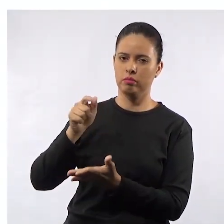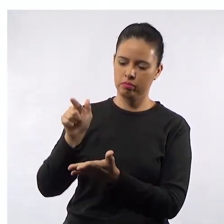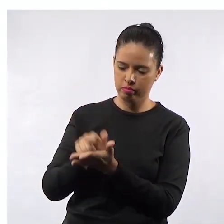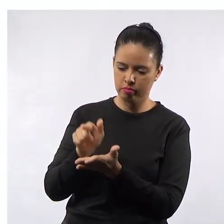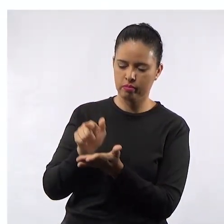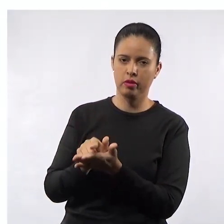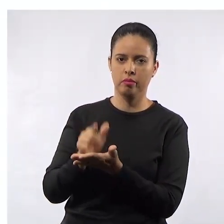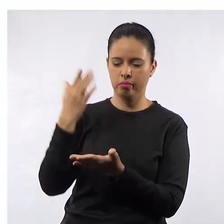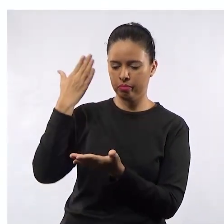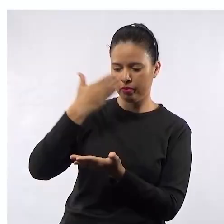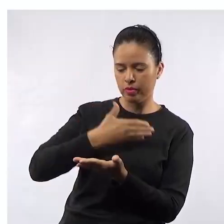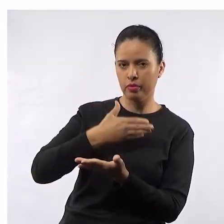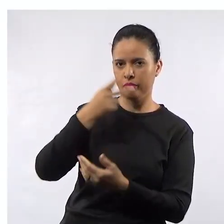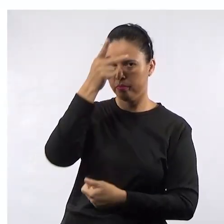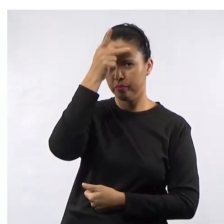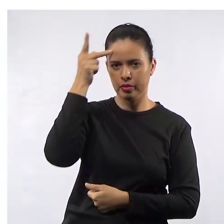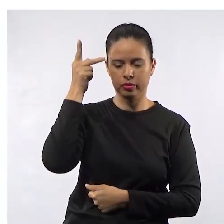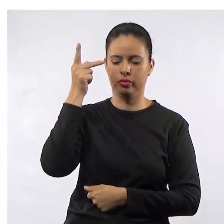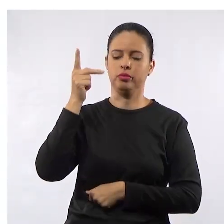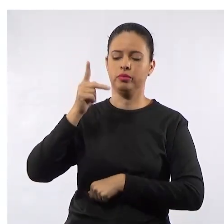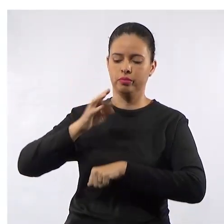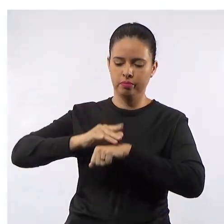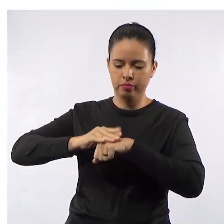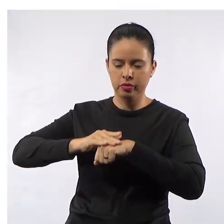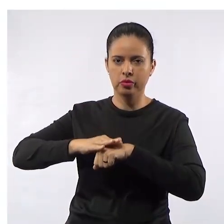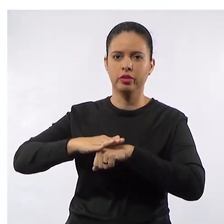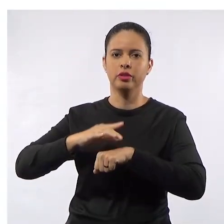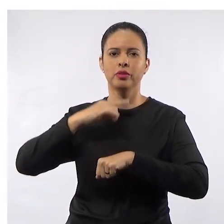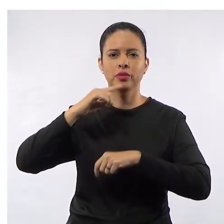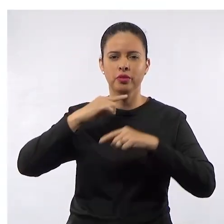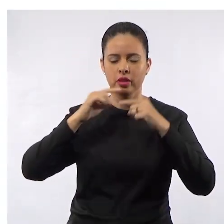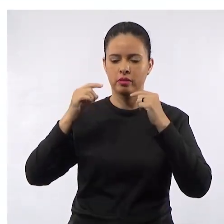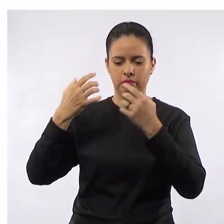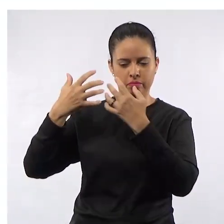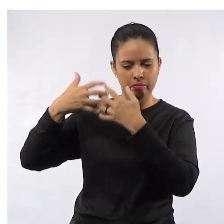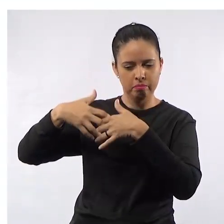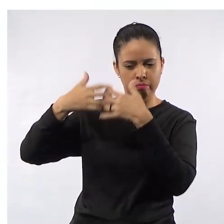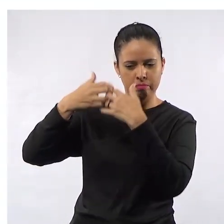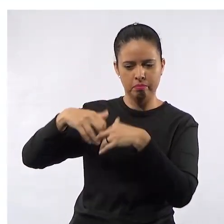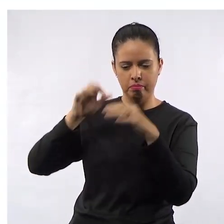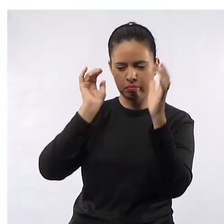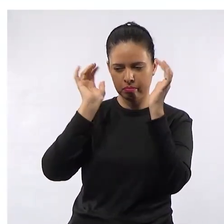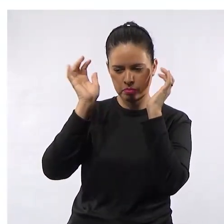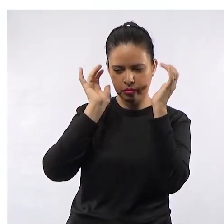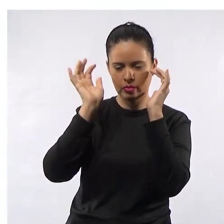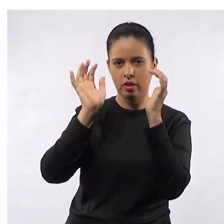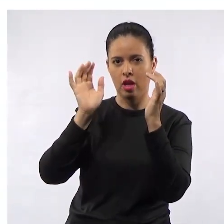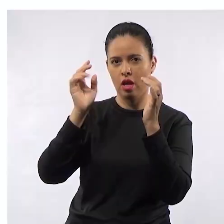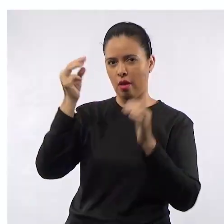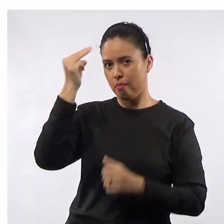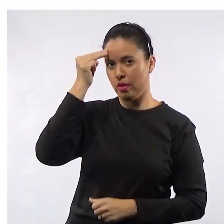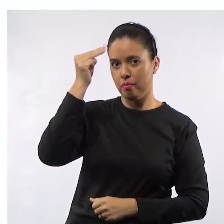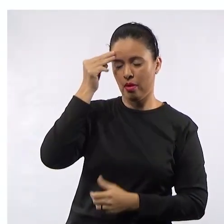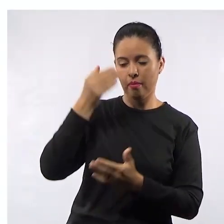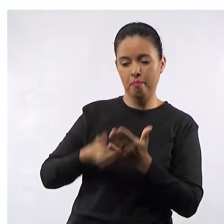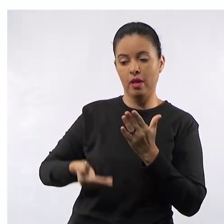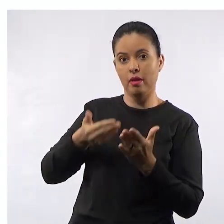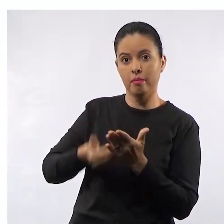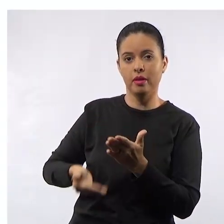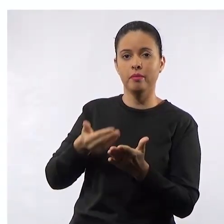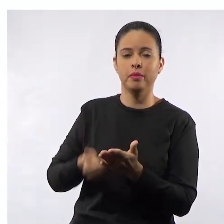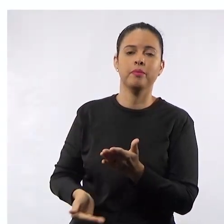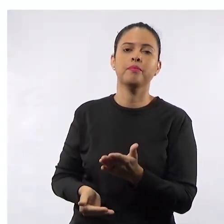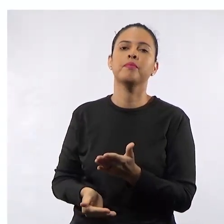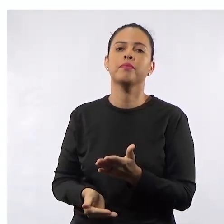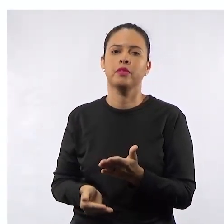o sócio por exemplo se ele passou a ter um Alzheimer ele já não tá tendo mais condições de raciocinar tá com perda de memória por exemplo